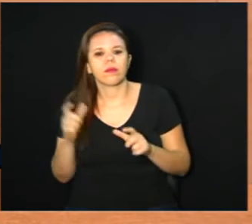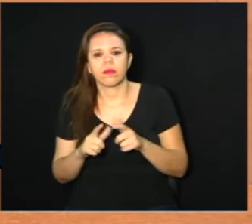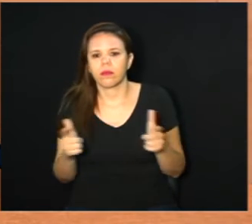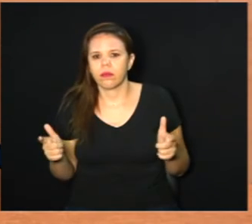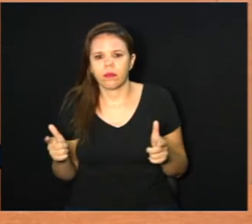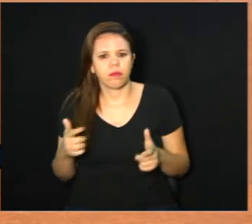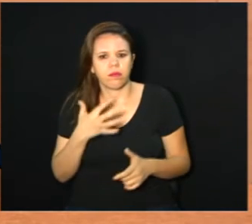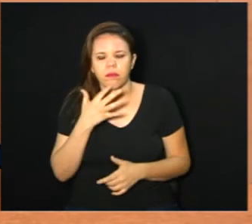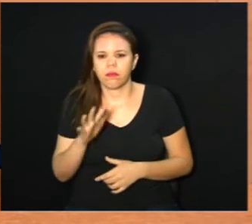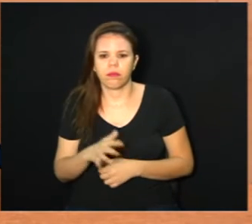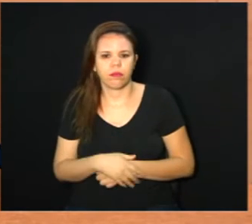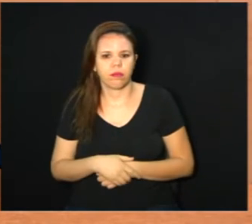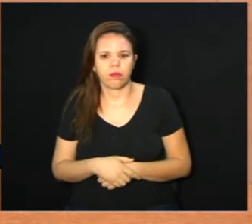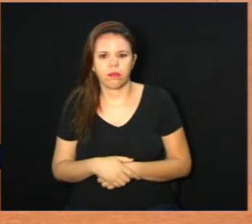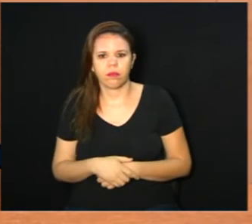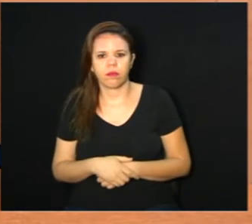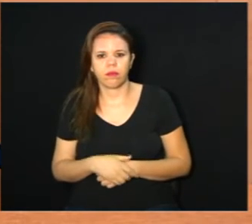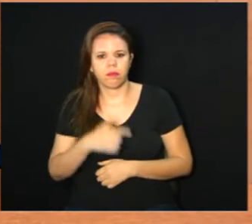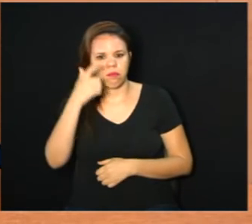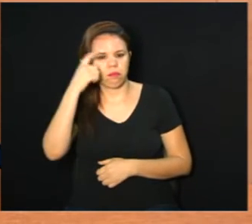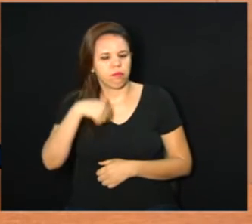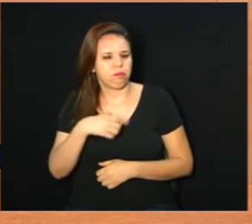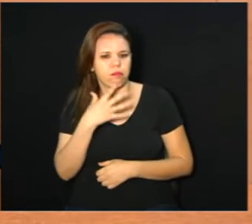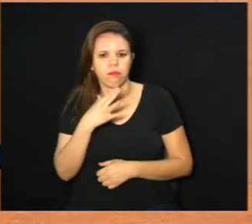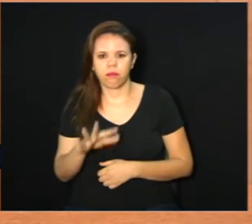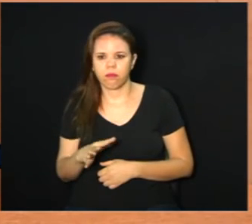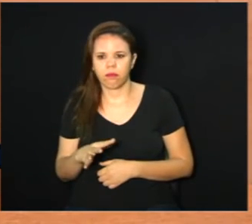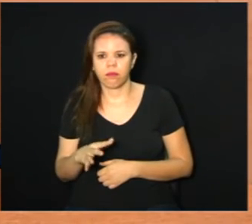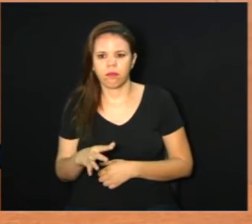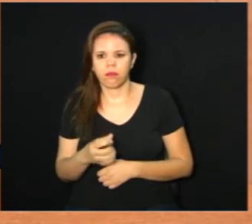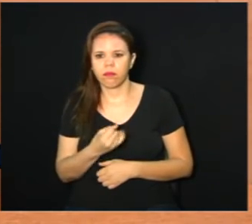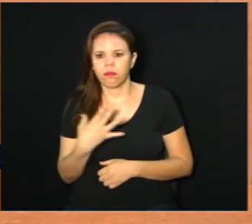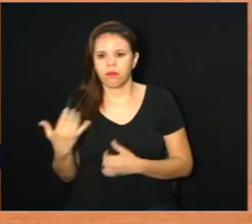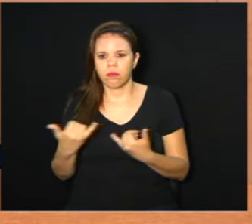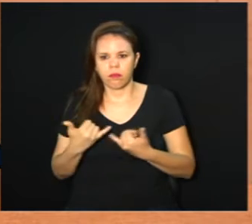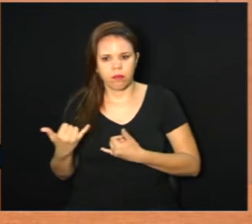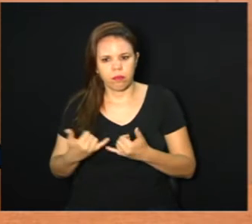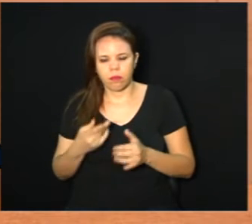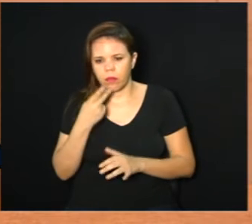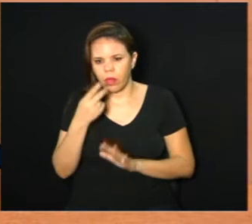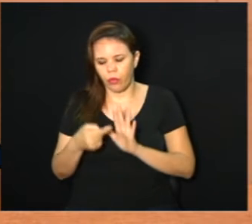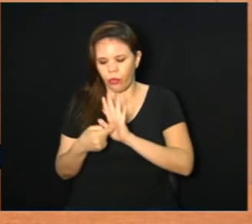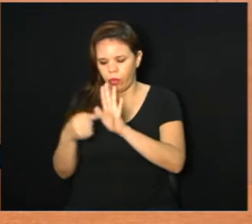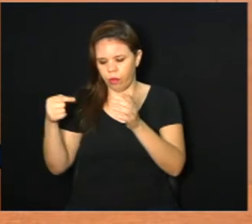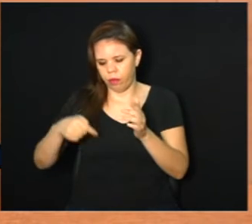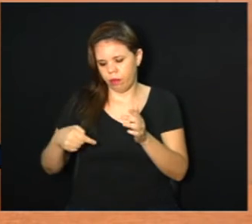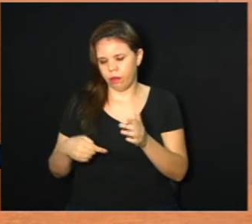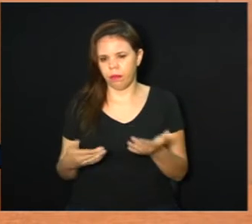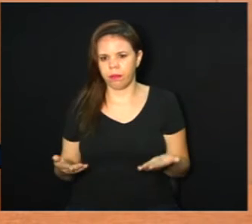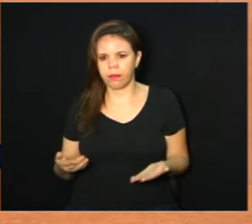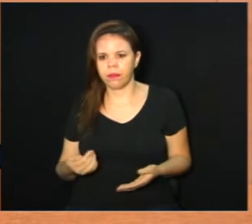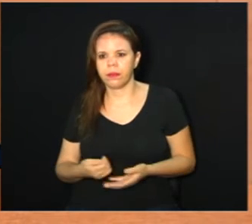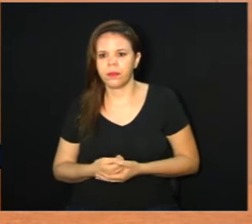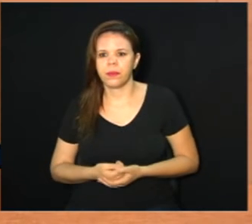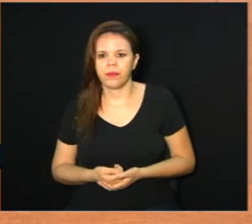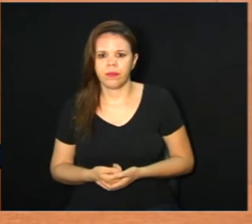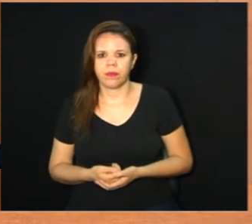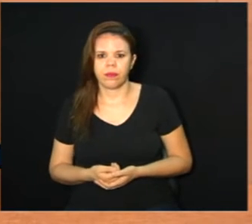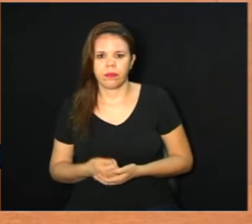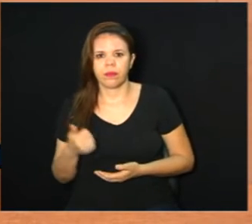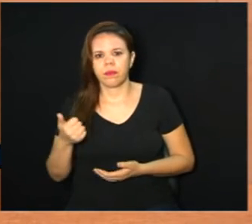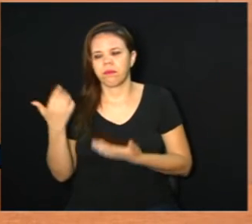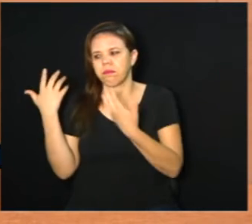não conhece. Eu mesmo não conhecia boa parte das informações que você trouxe. E então,